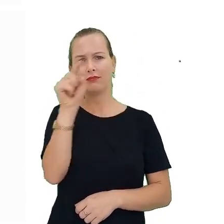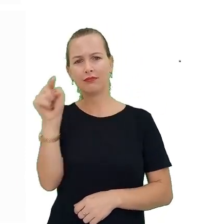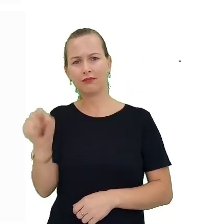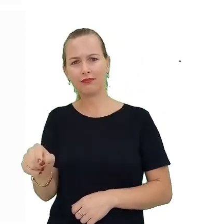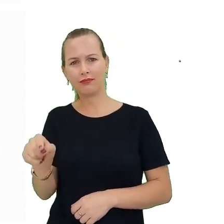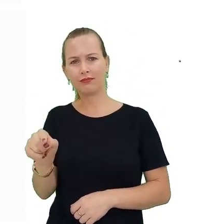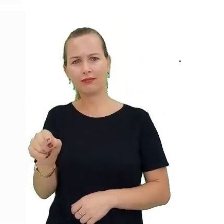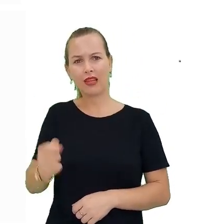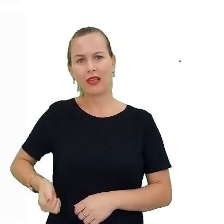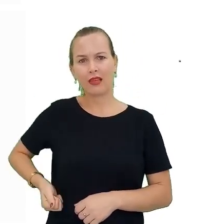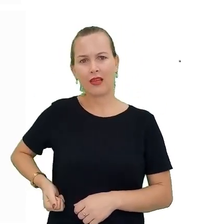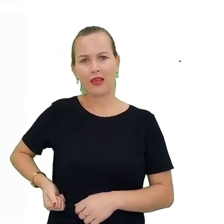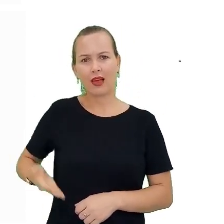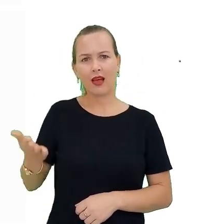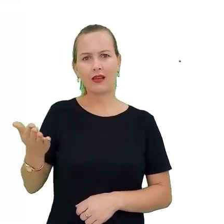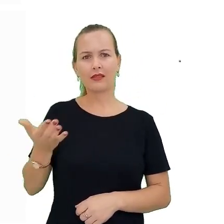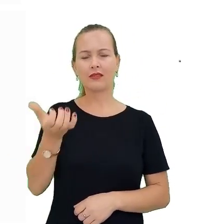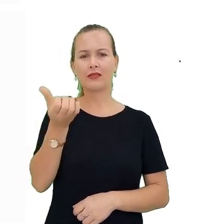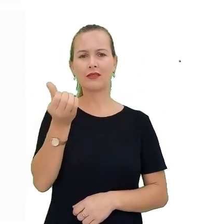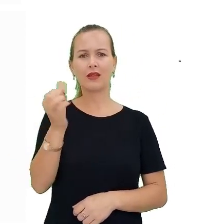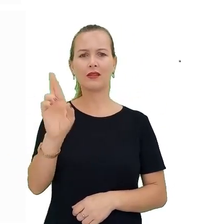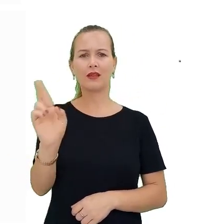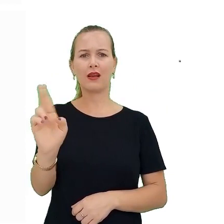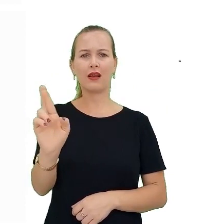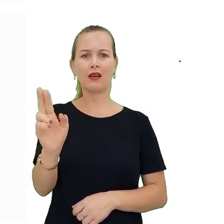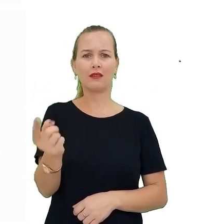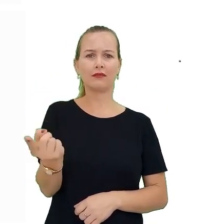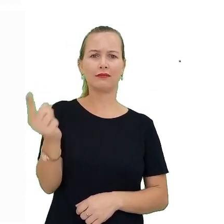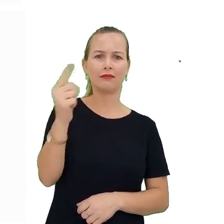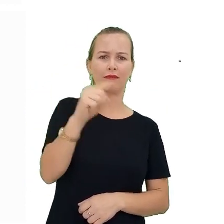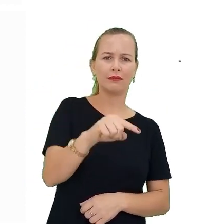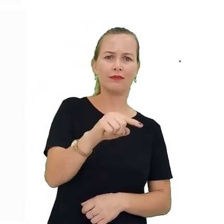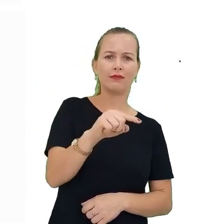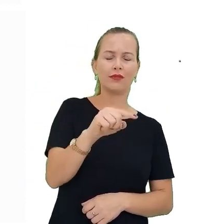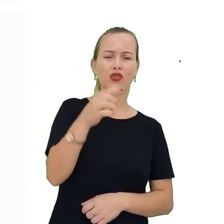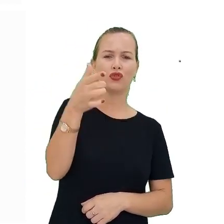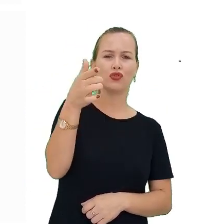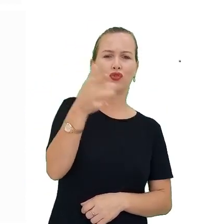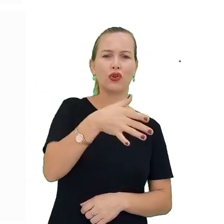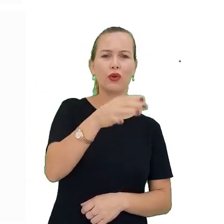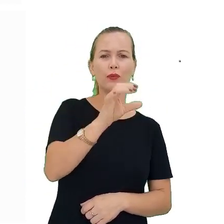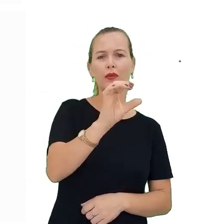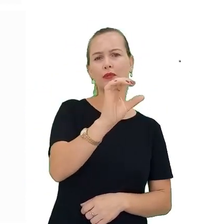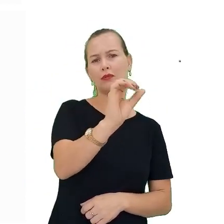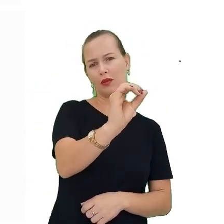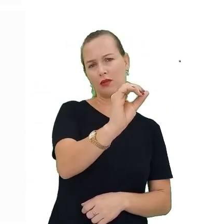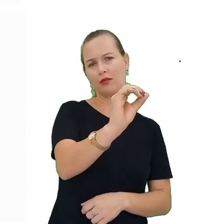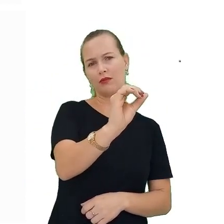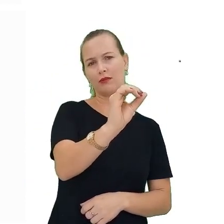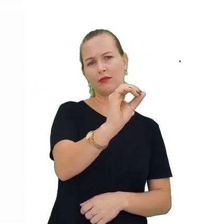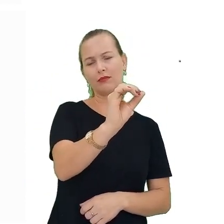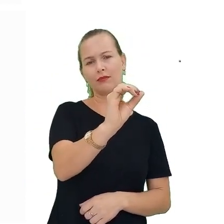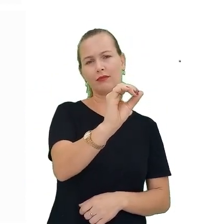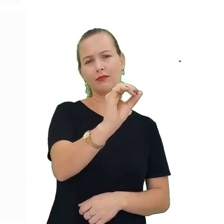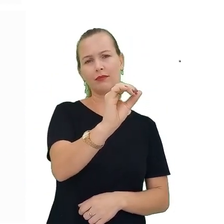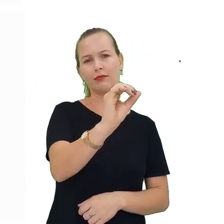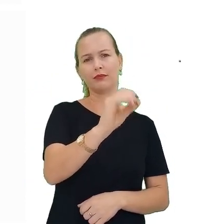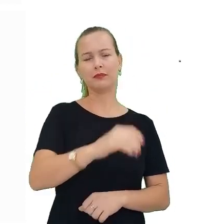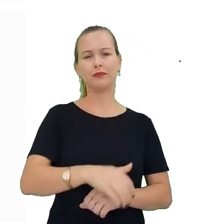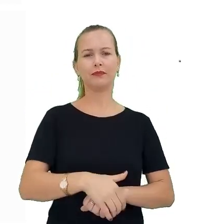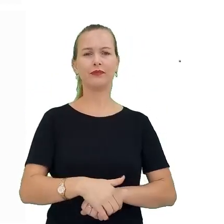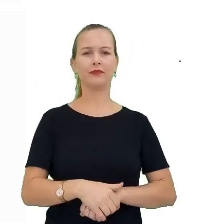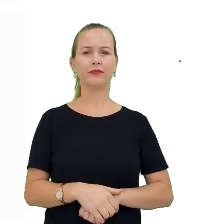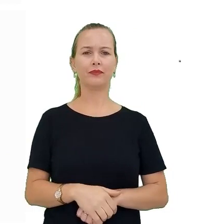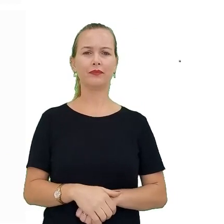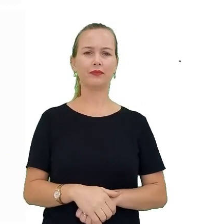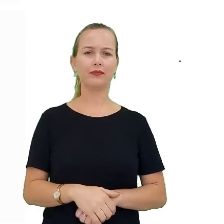fim, na quarta linha, foram gastos R$ 6 dos 6 que haviam sobrado,